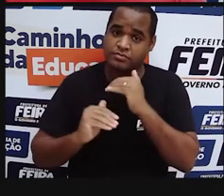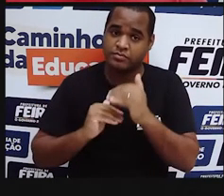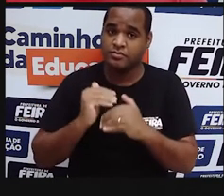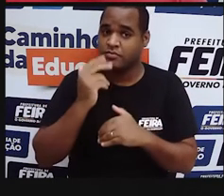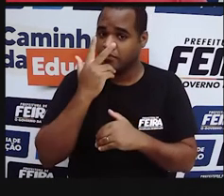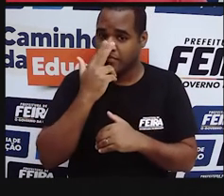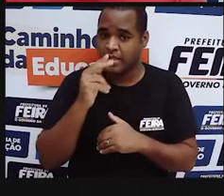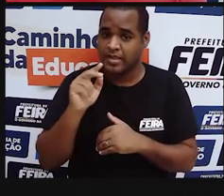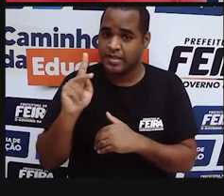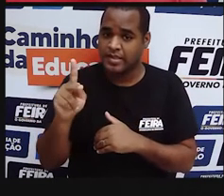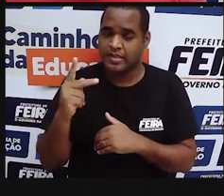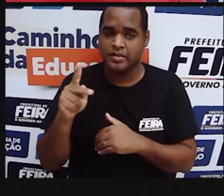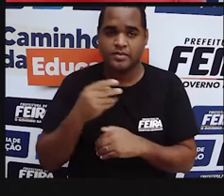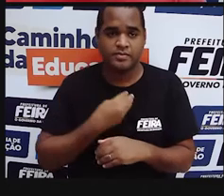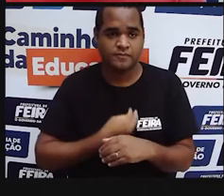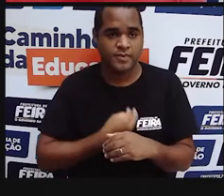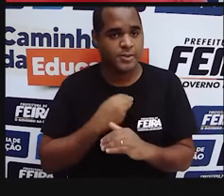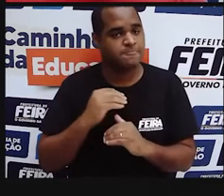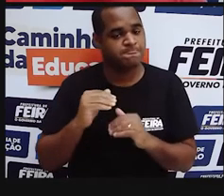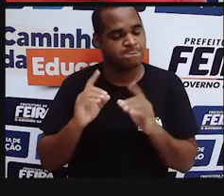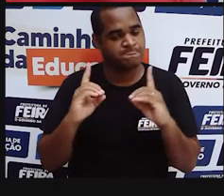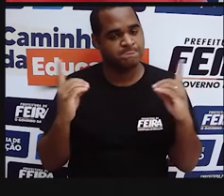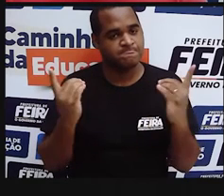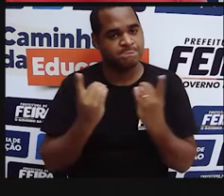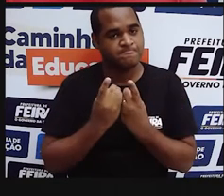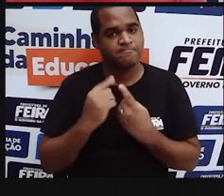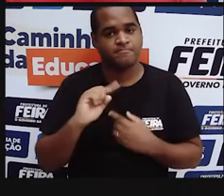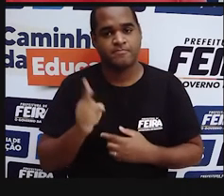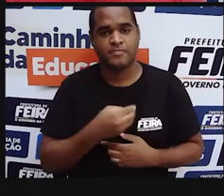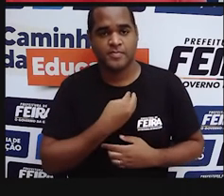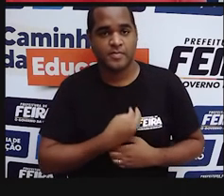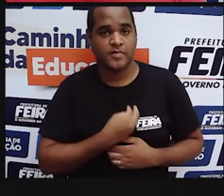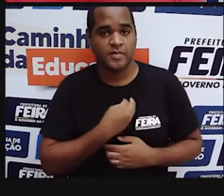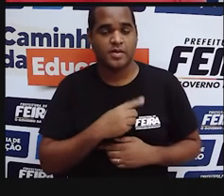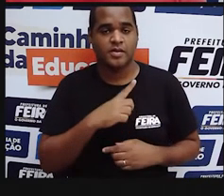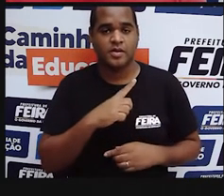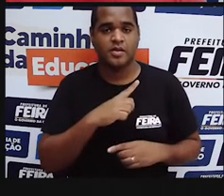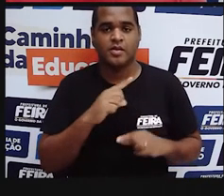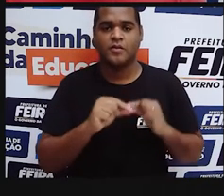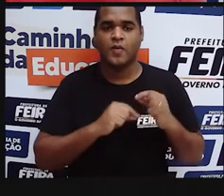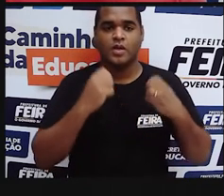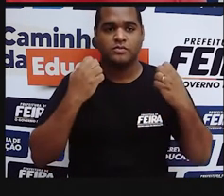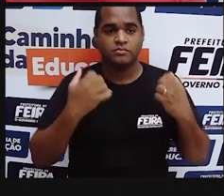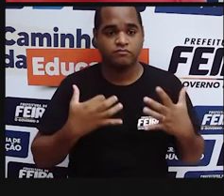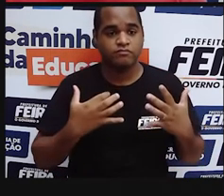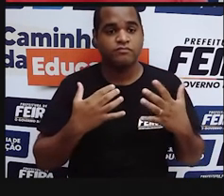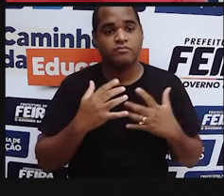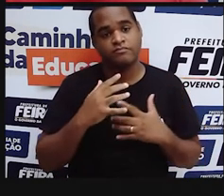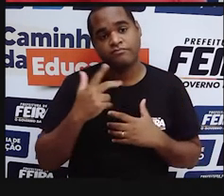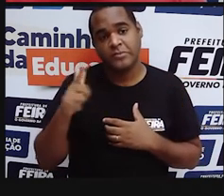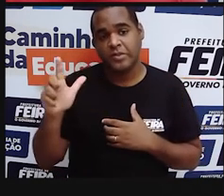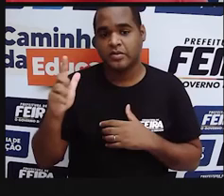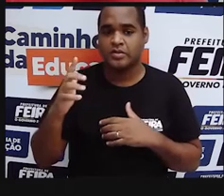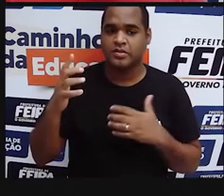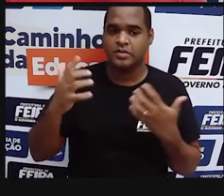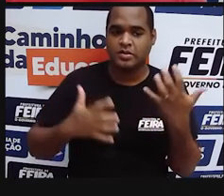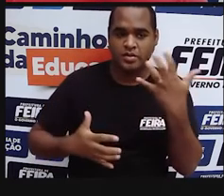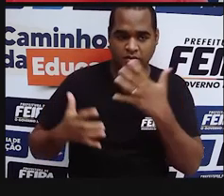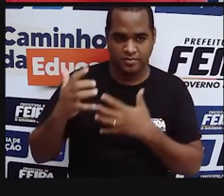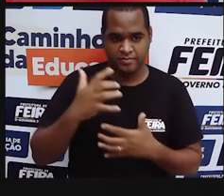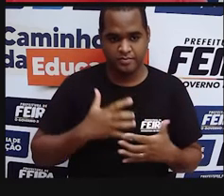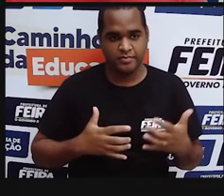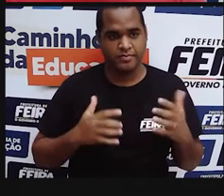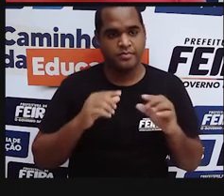evolua. Não são as contradições da democracia que devem fazer a gente abrir mão dela, que qualquer alternativa